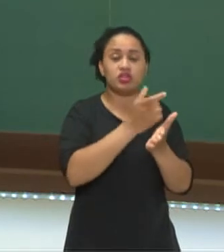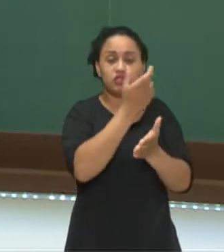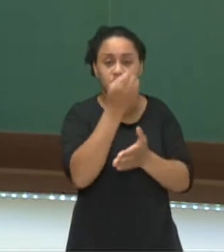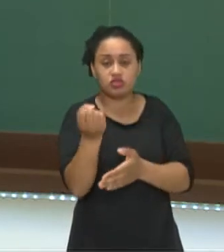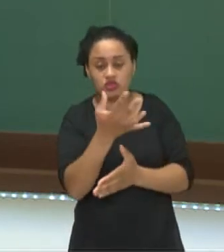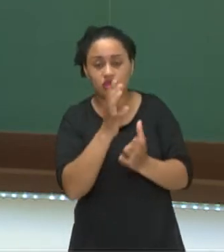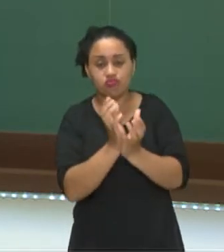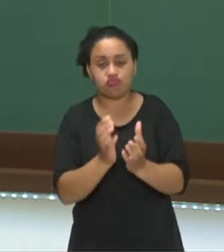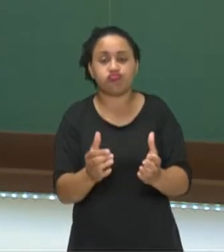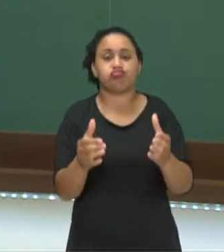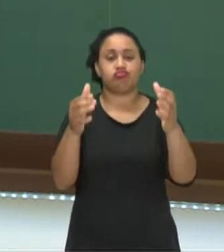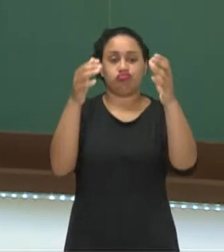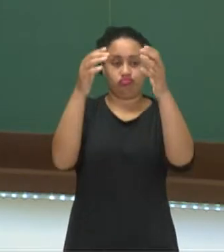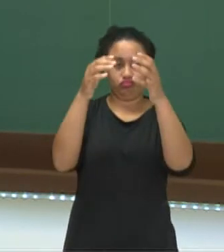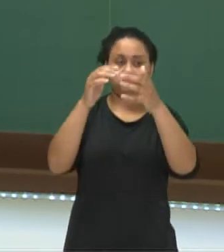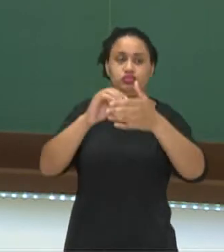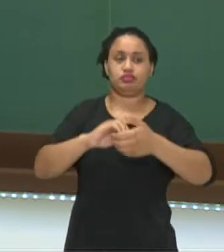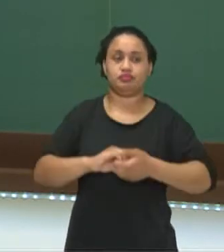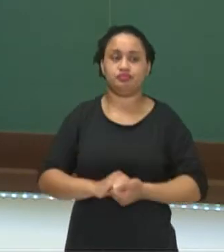a uma nova esponja.